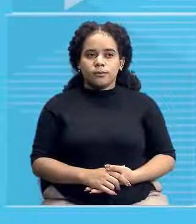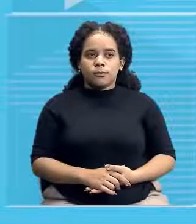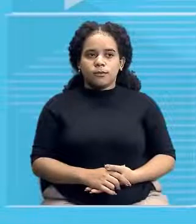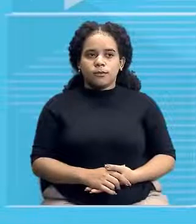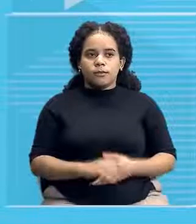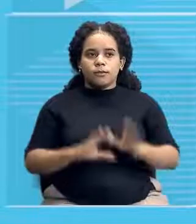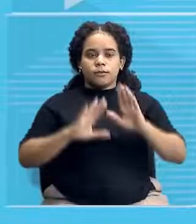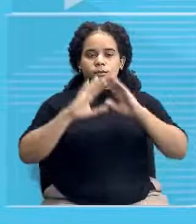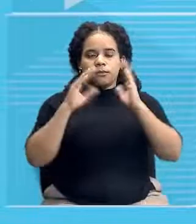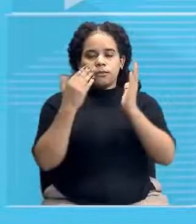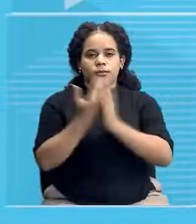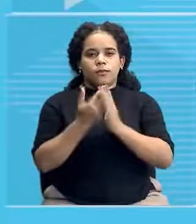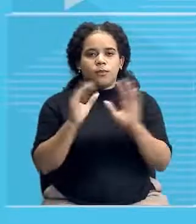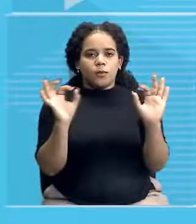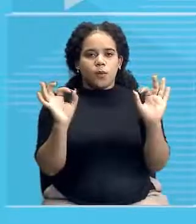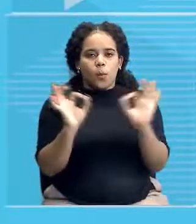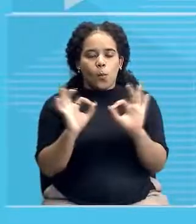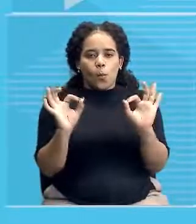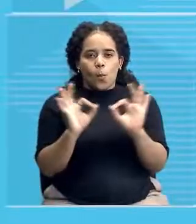Escola nenhuma.